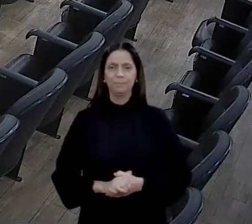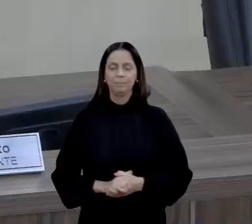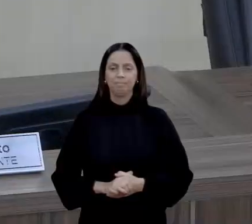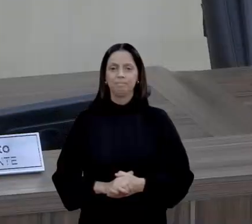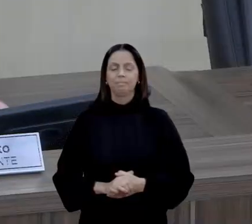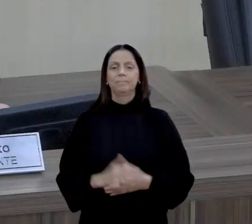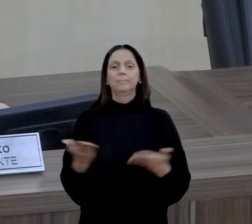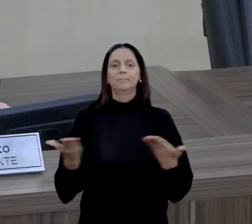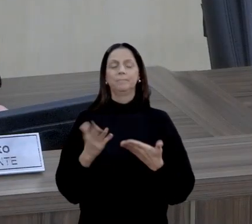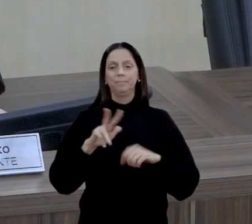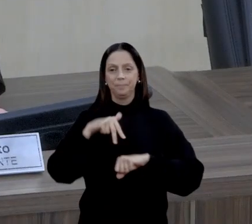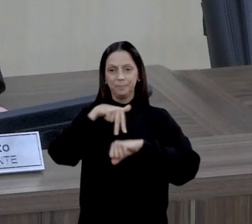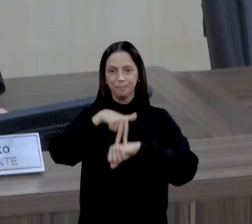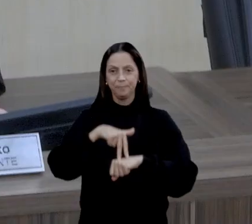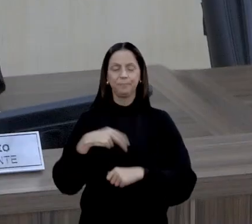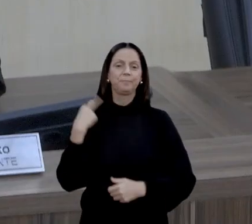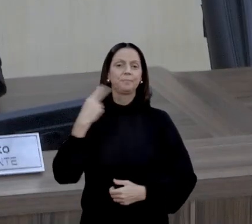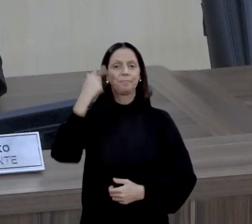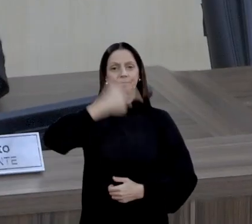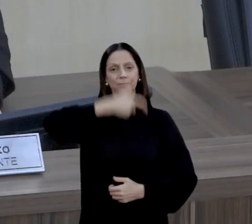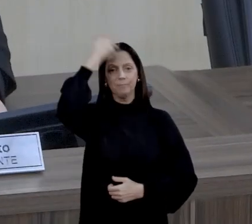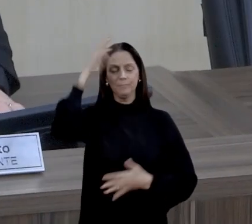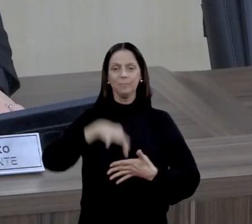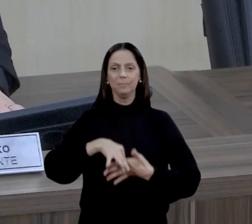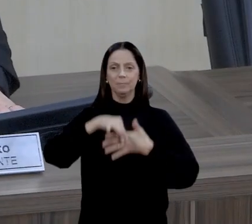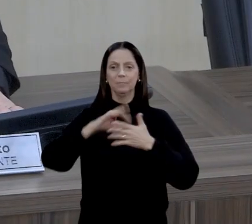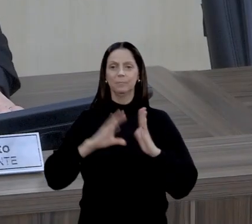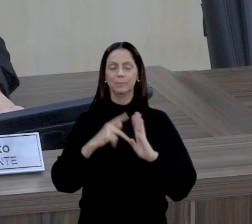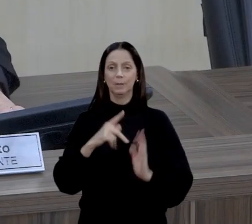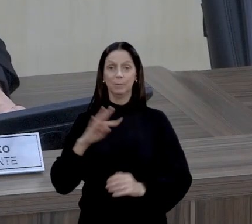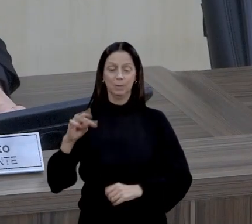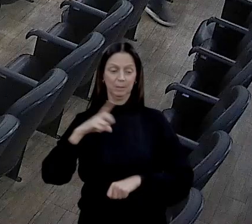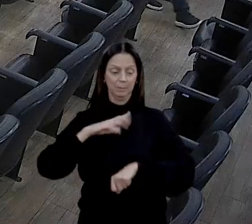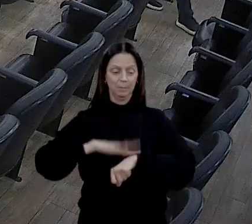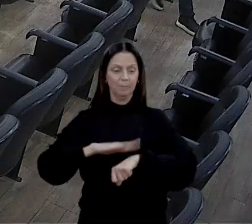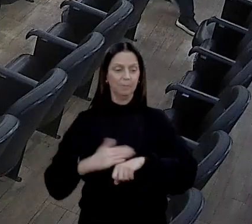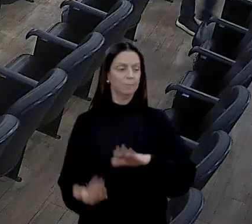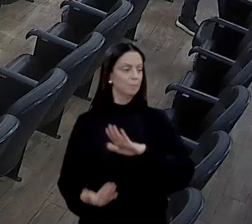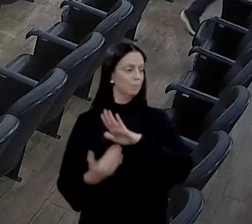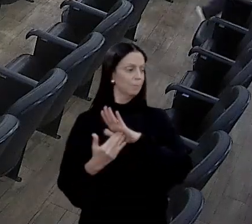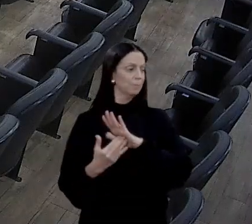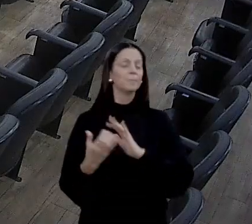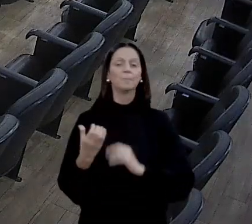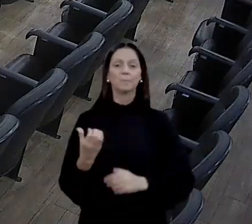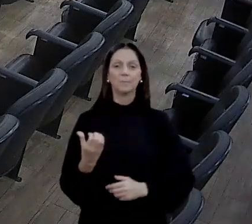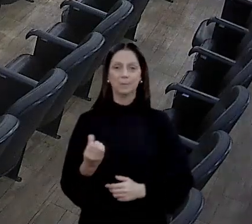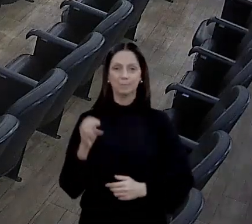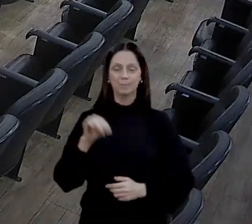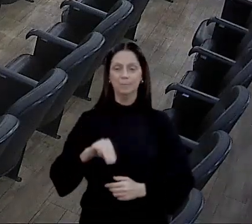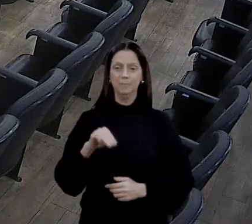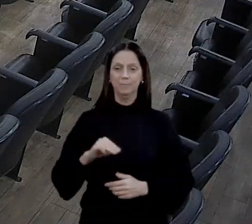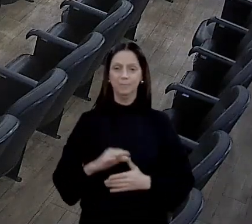Com a palavra, vereador Adriano Pereira, líder do PT, pelo tempo de até 6 minutos.